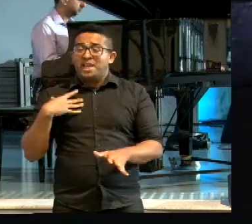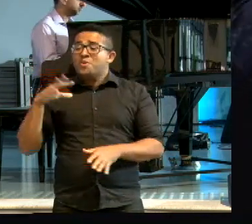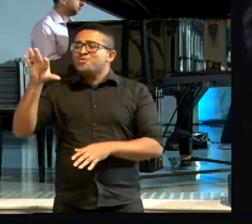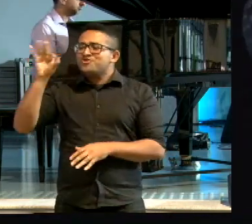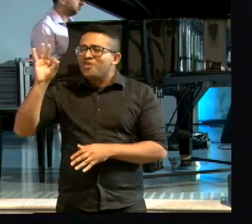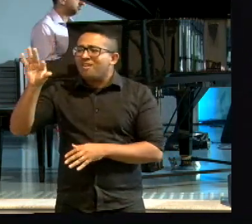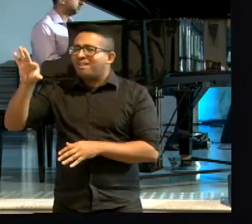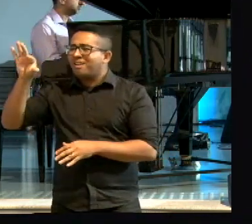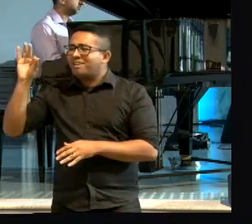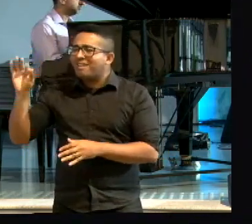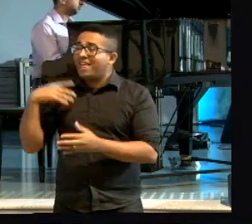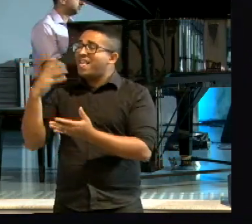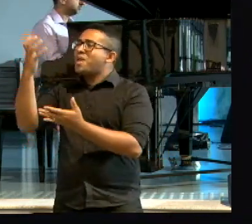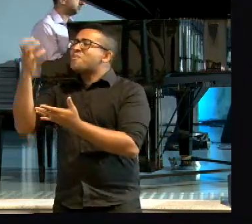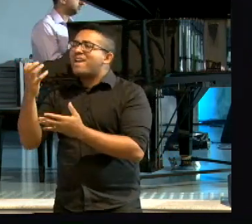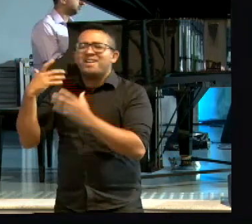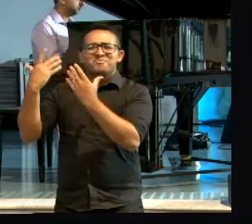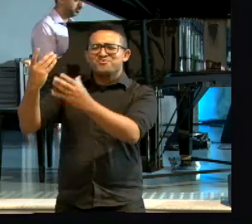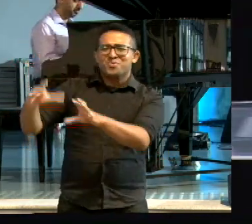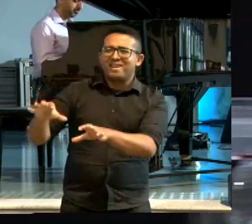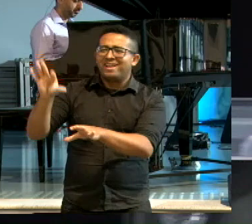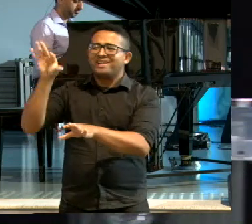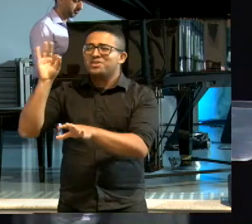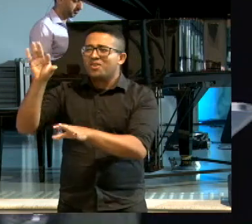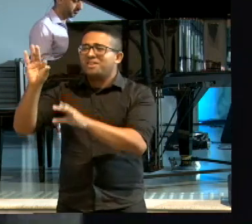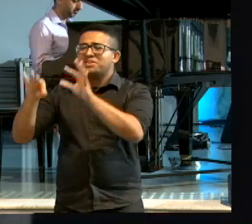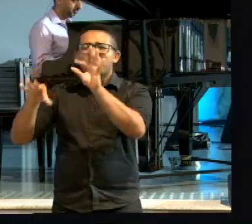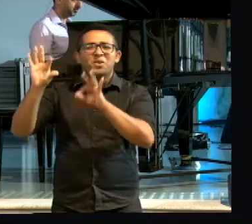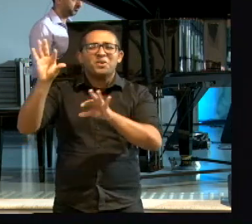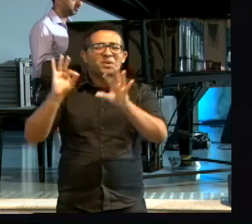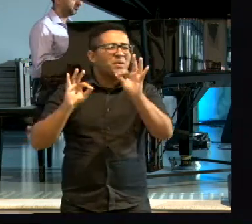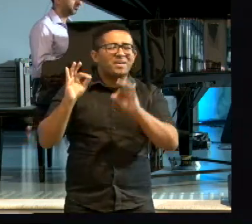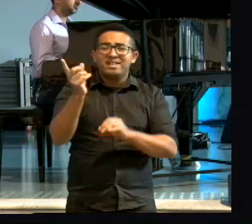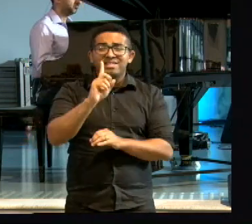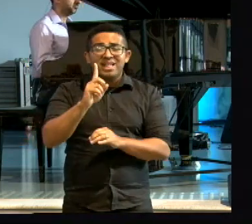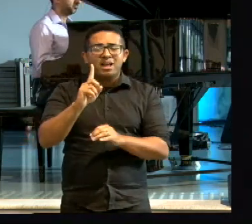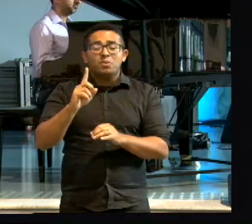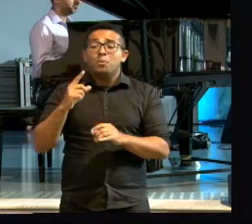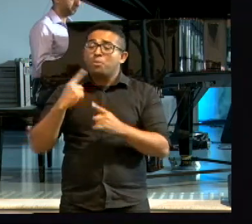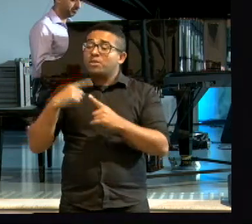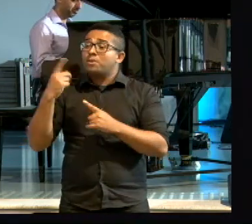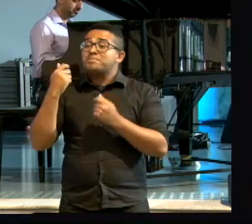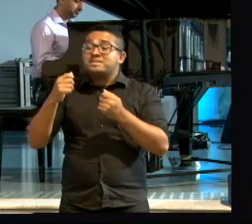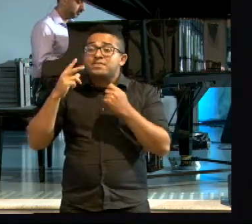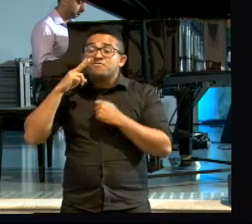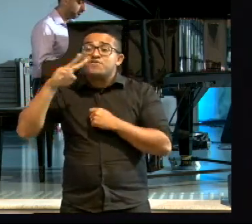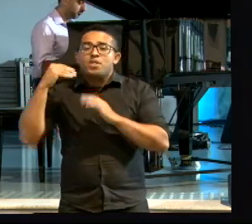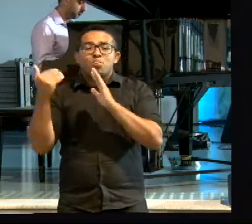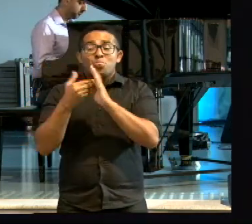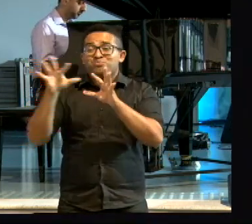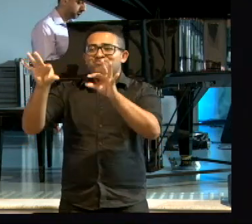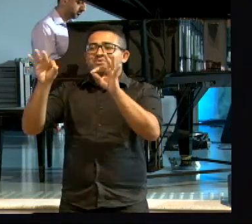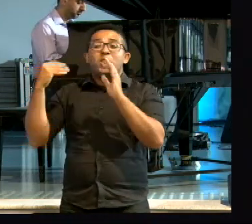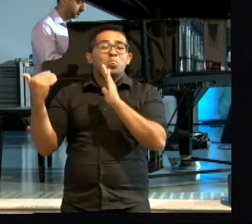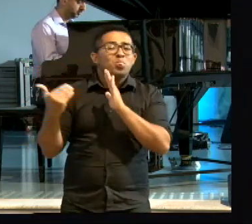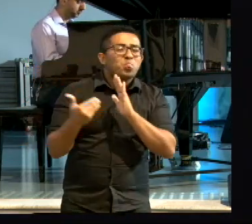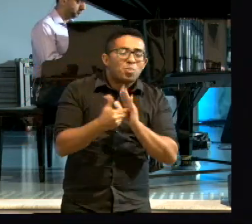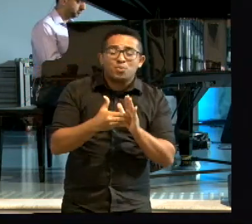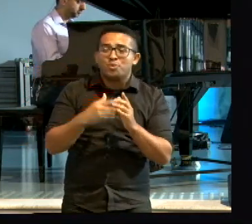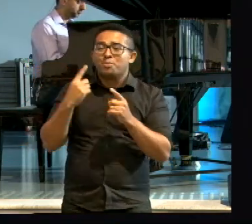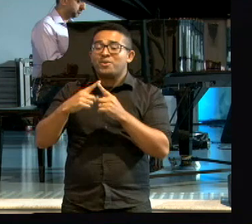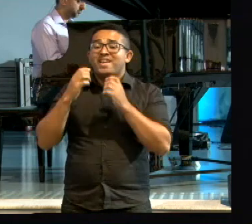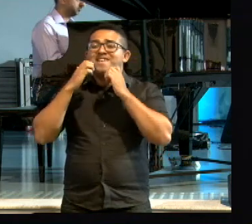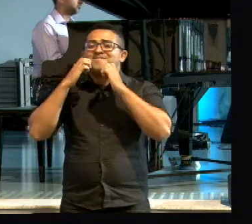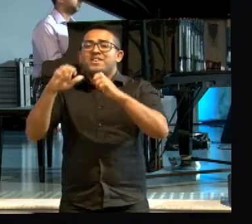nós queremos e precisamos abraçar o todo. Porque se nós fizermos isso, o Evangelho afetará e